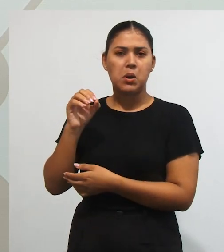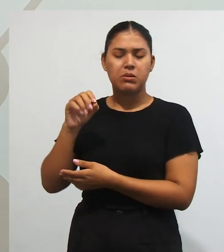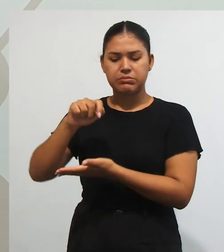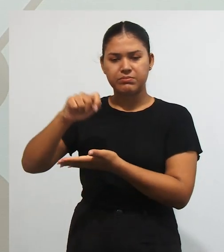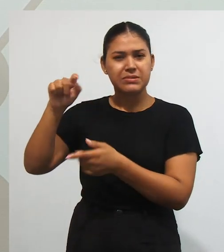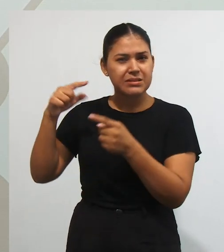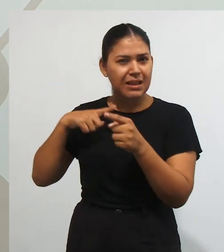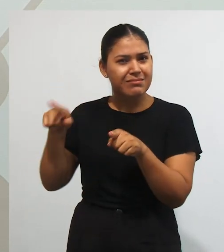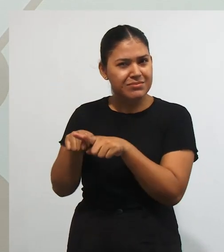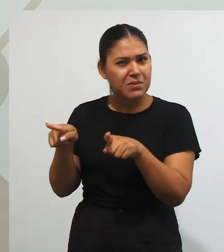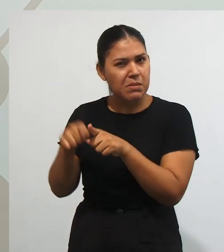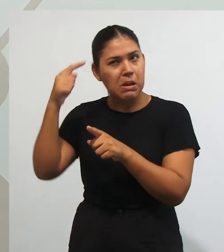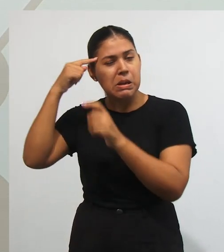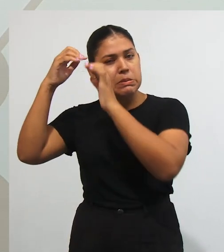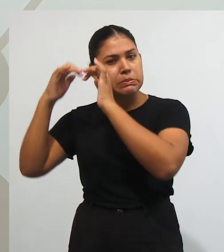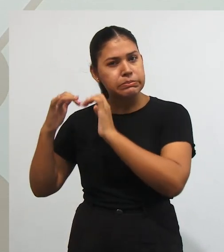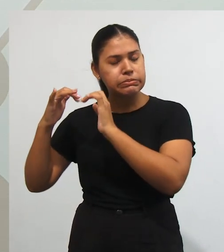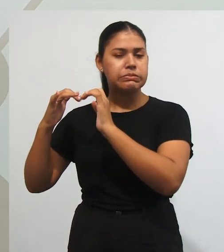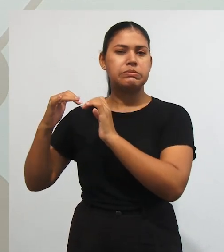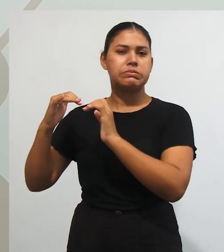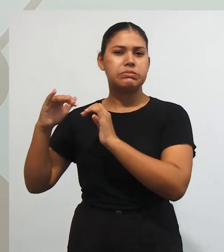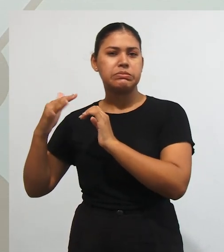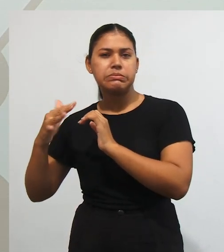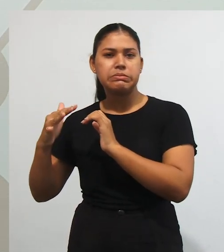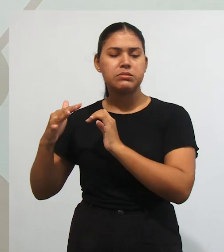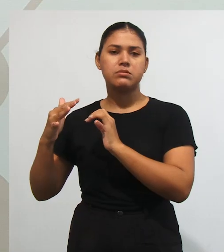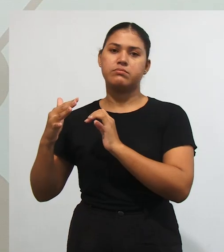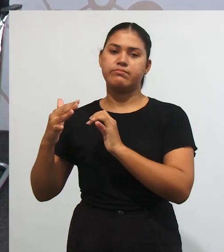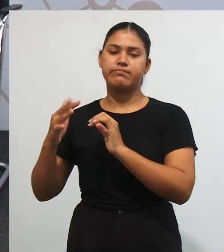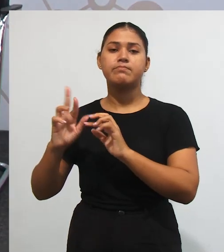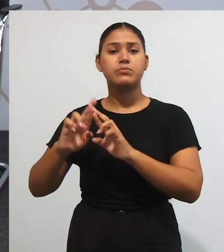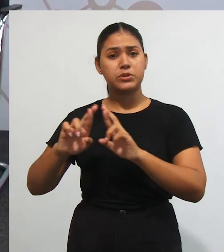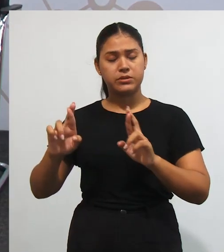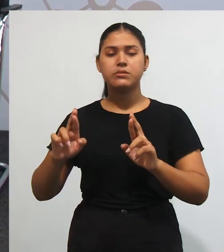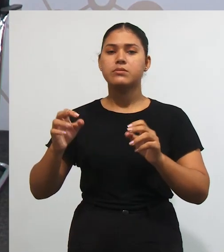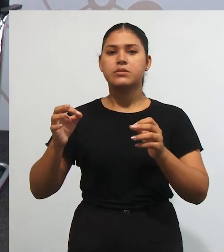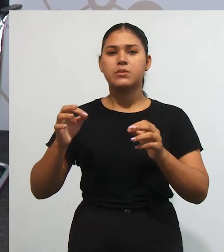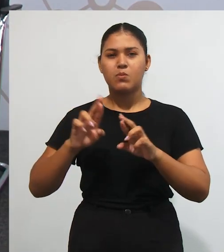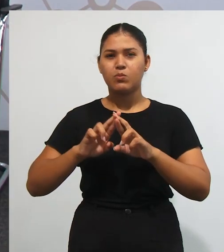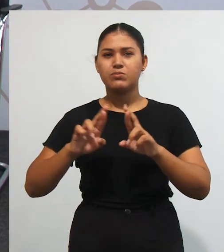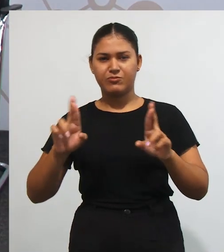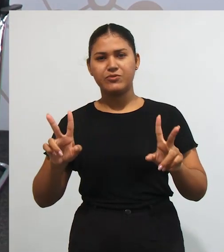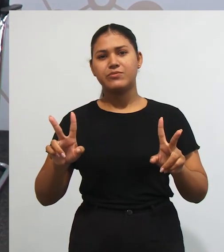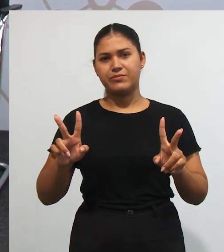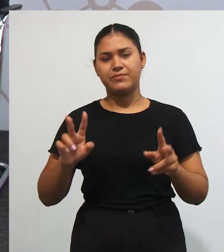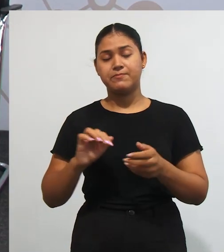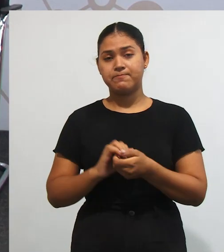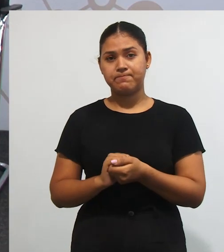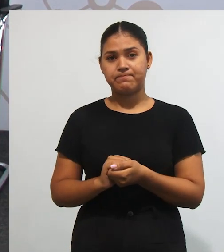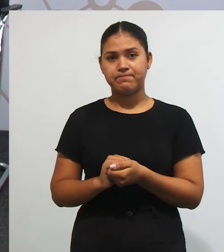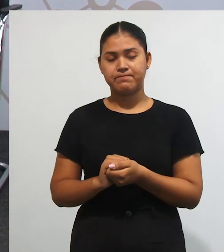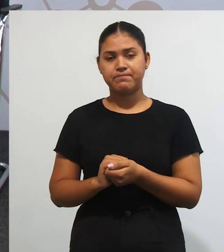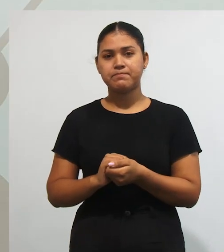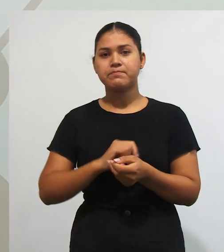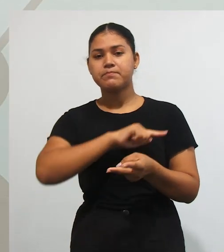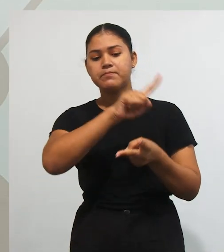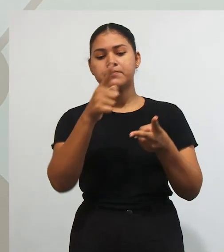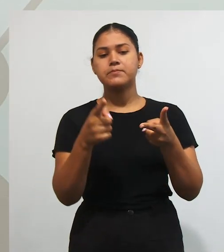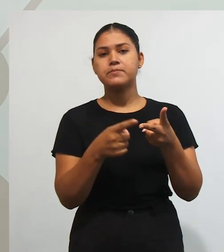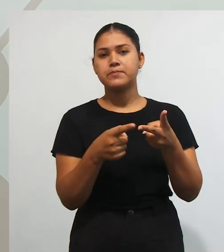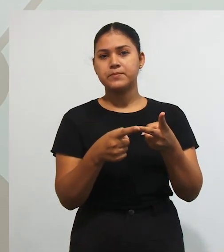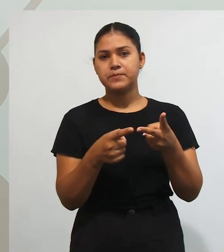uma visão muito estreita, né, na nossa concepção da linguagem, né? A outra concepção que eu destaco é a